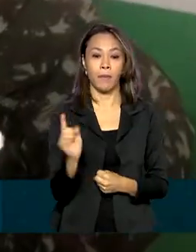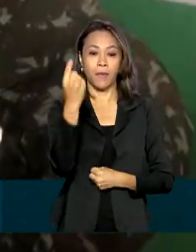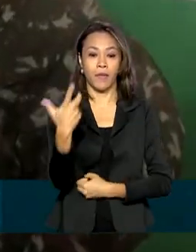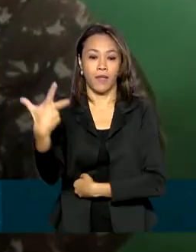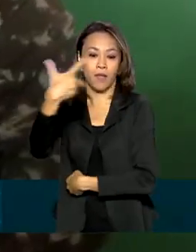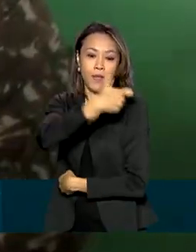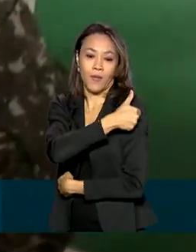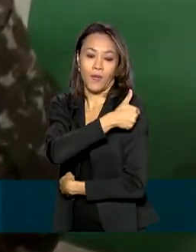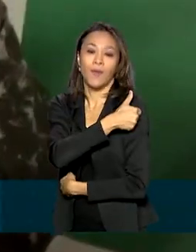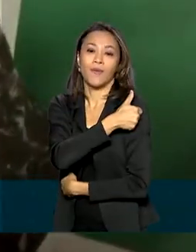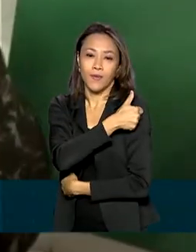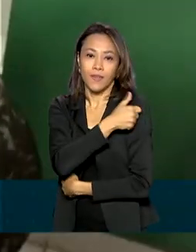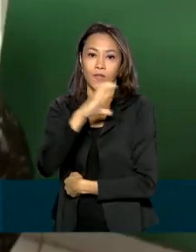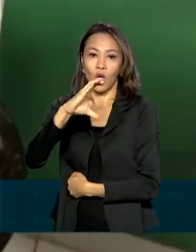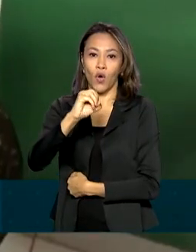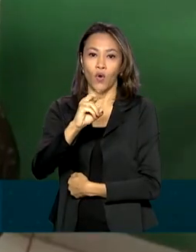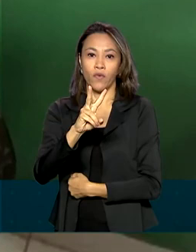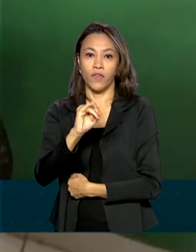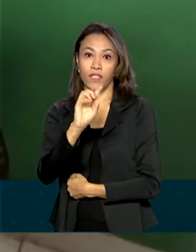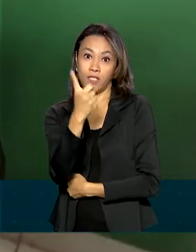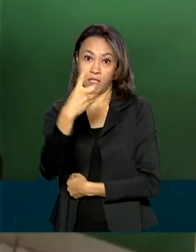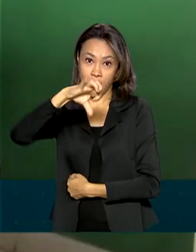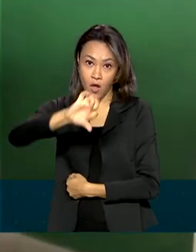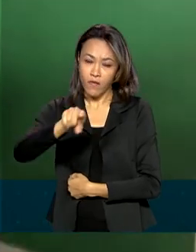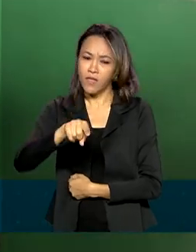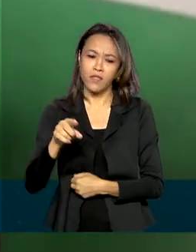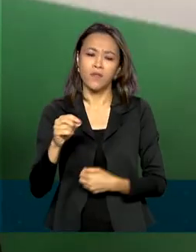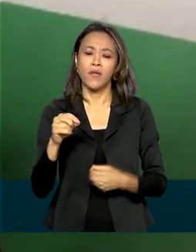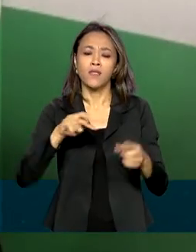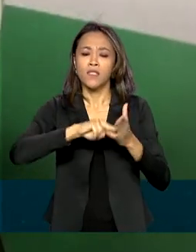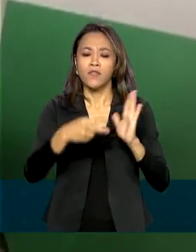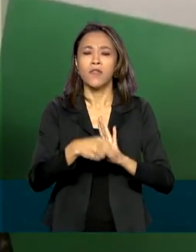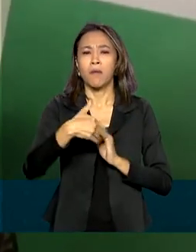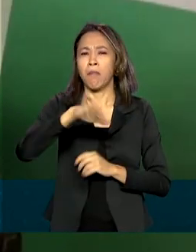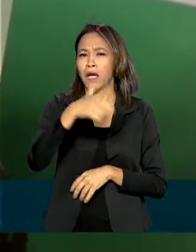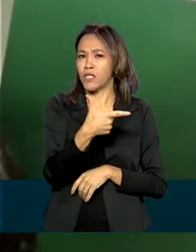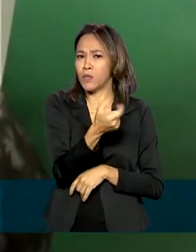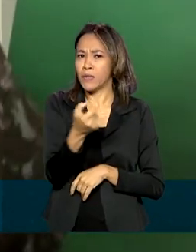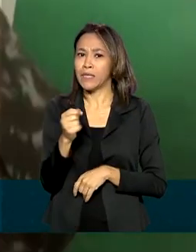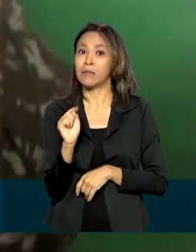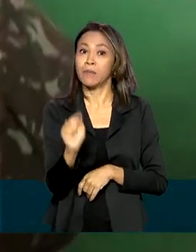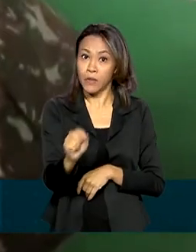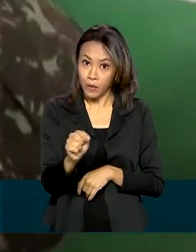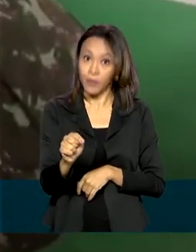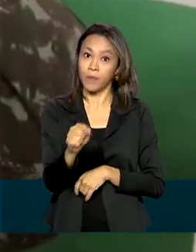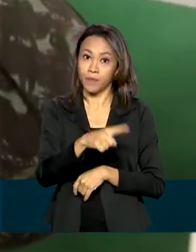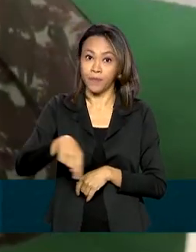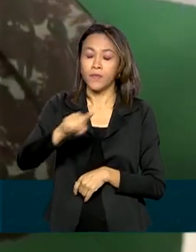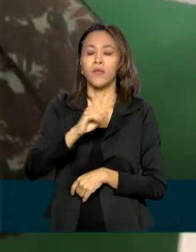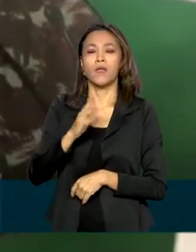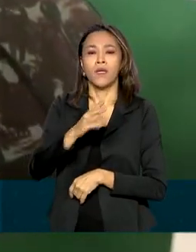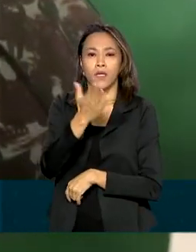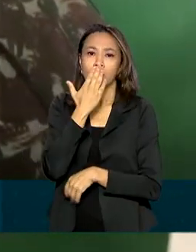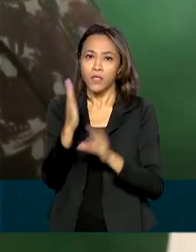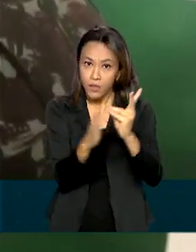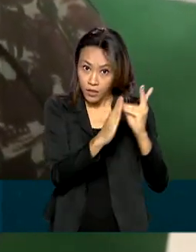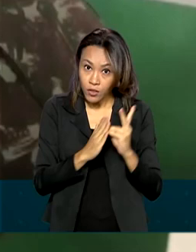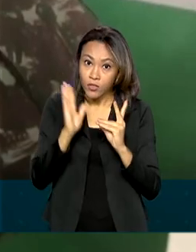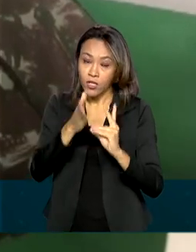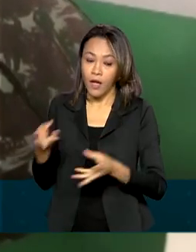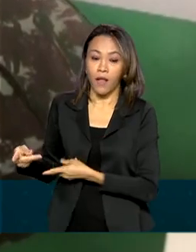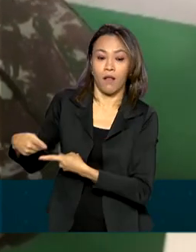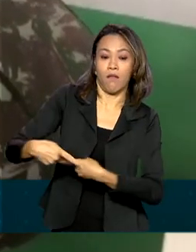vídeo 19 O que representa mais de 200 mil índios o Ministério da Saúde enviou 907 mil doses de imunizantes